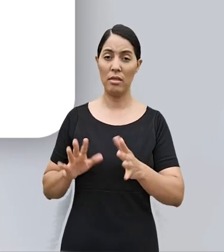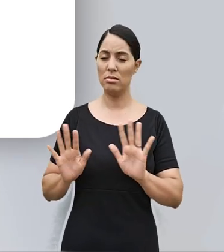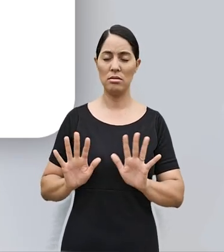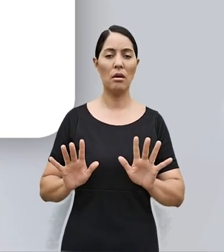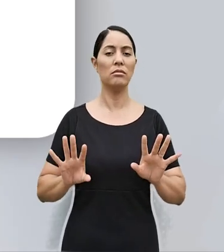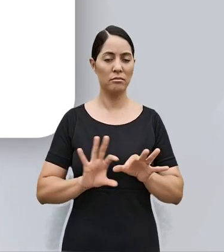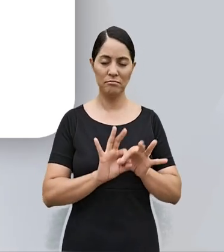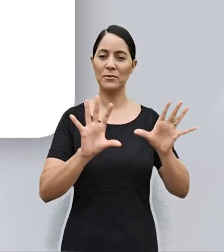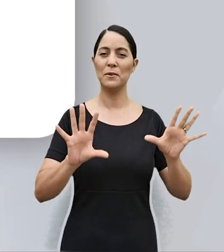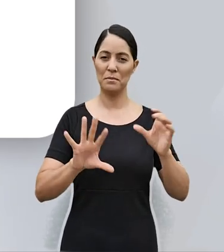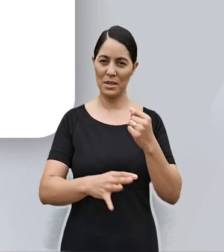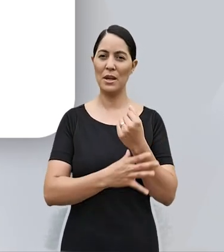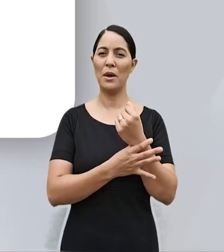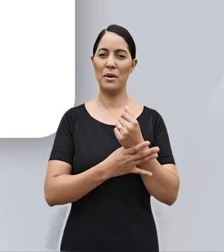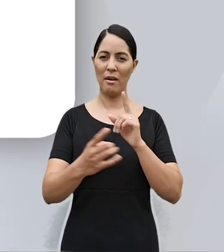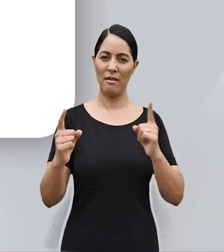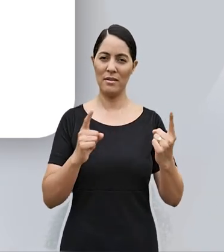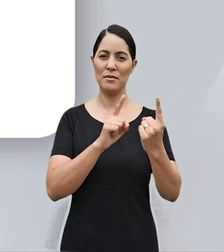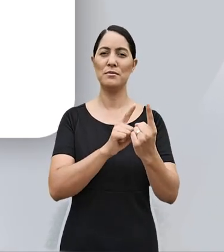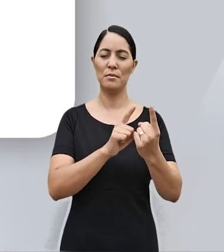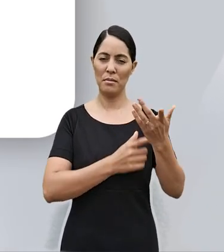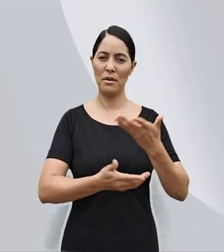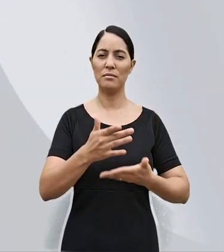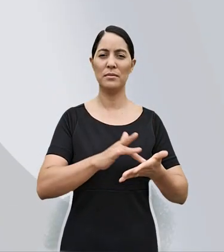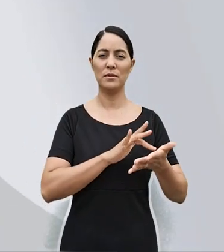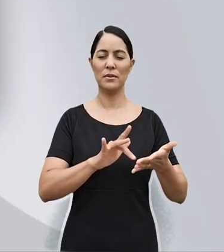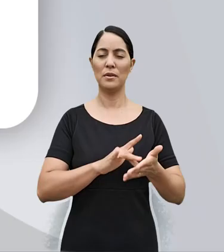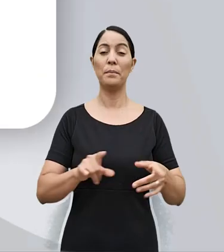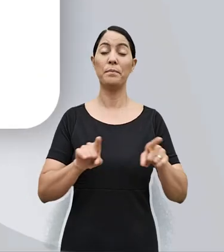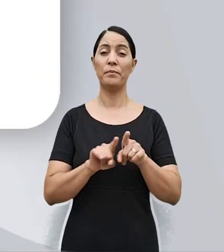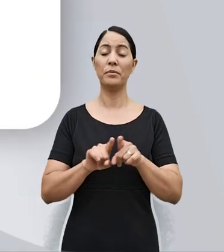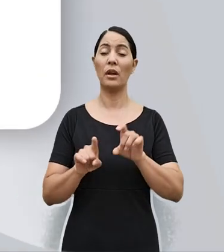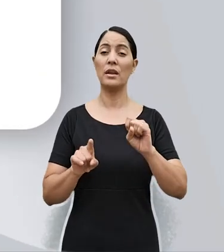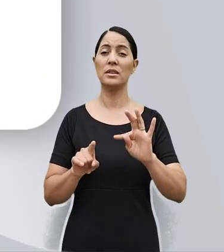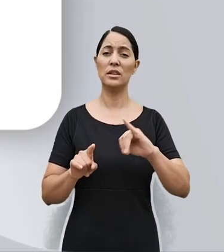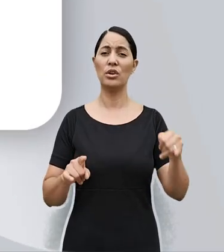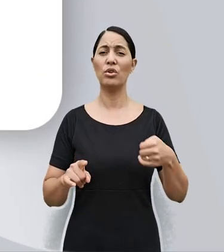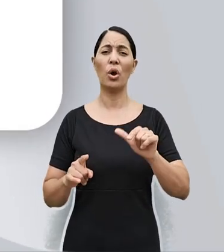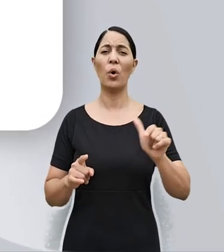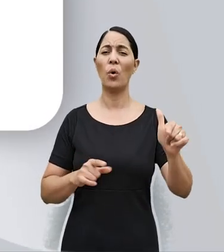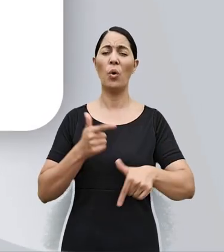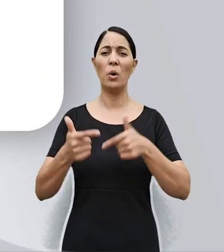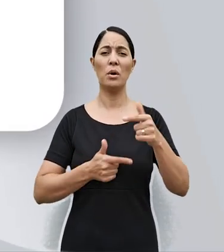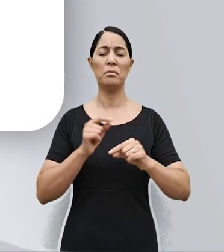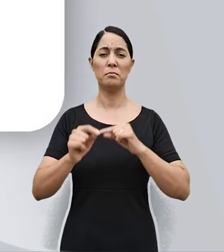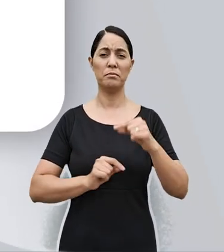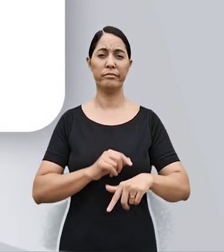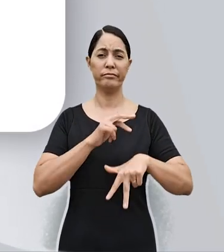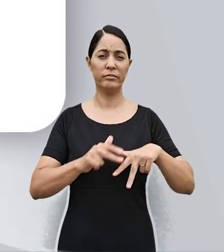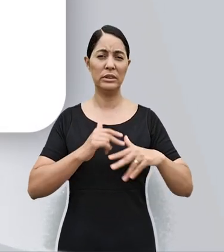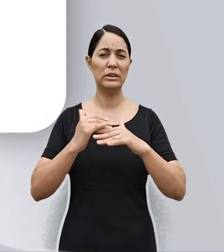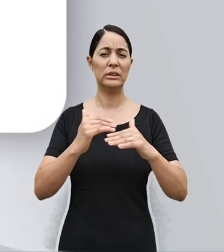mais segurança, autonomia e eficiência no atendimento digital. No STJ, o trabalho foi para garantir a paridade de